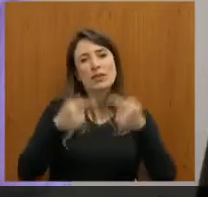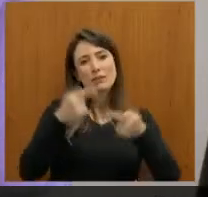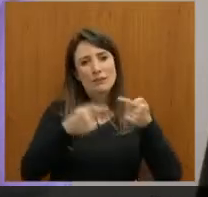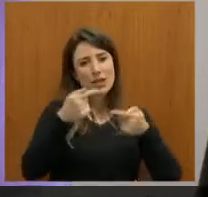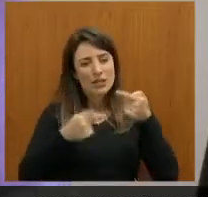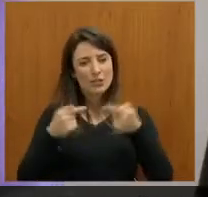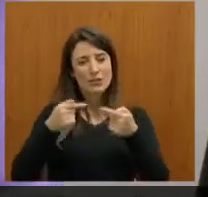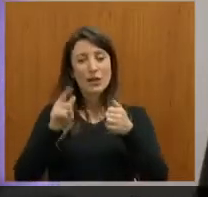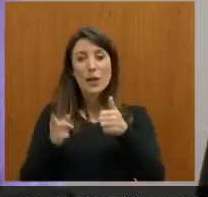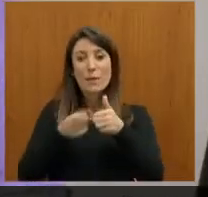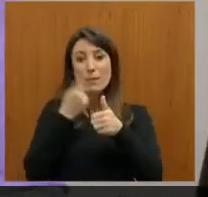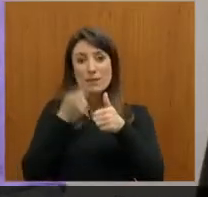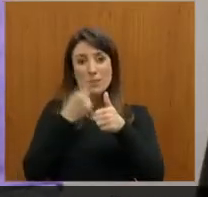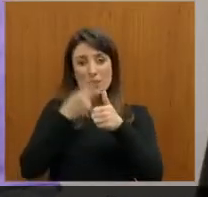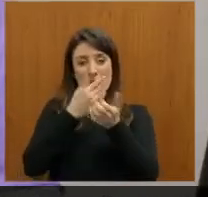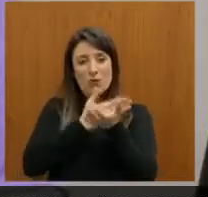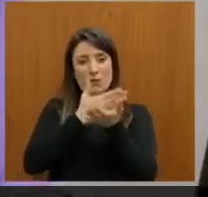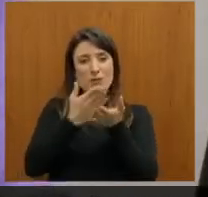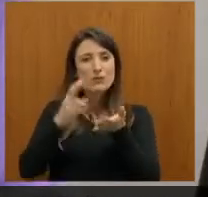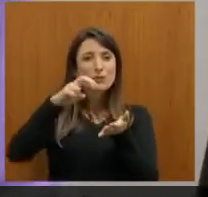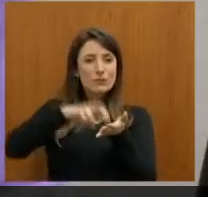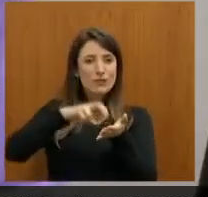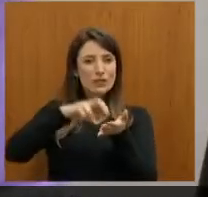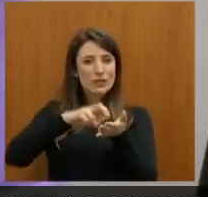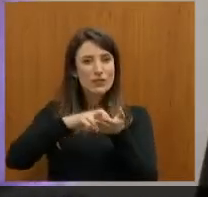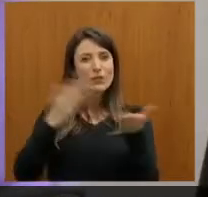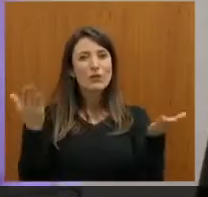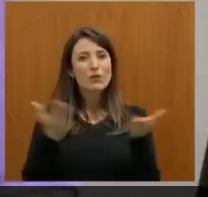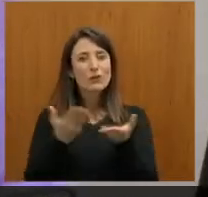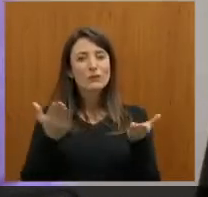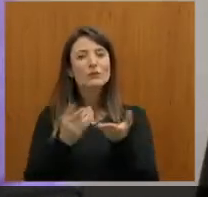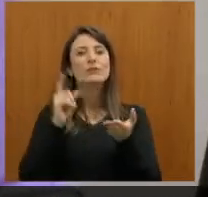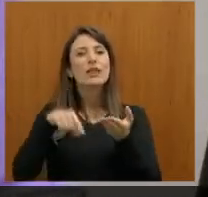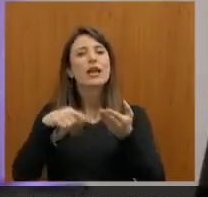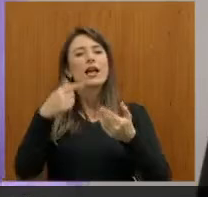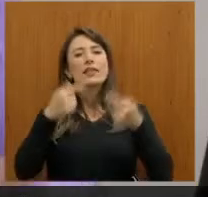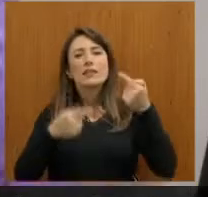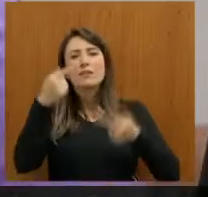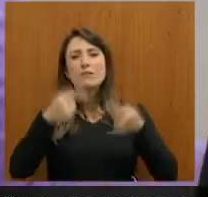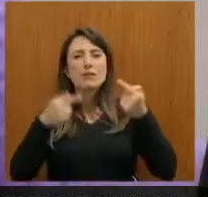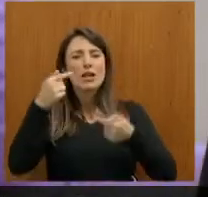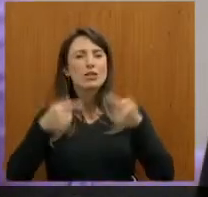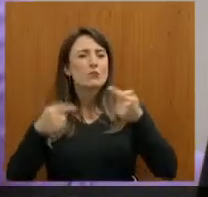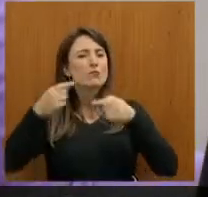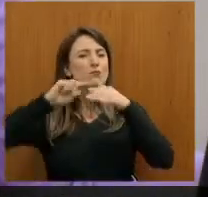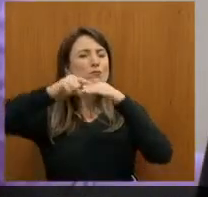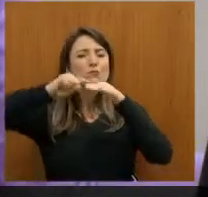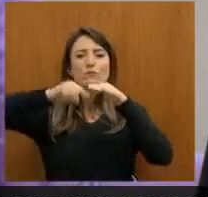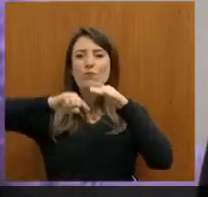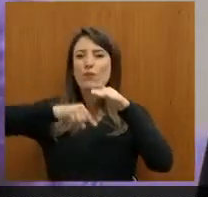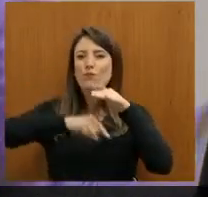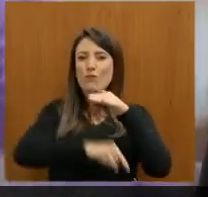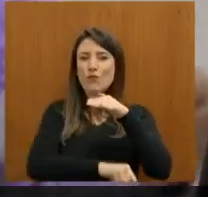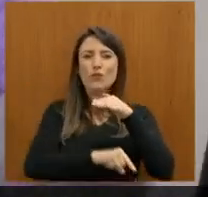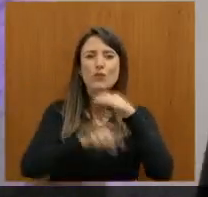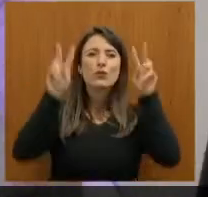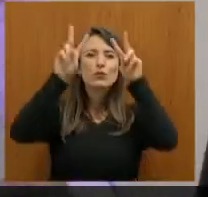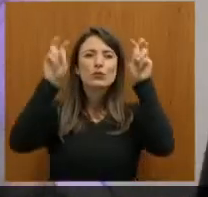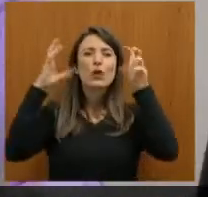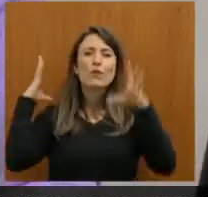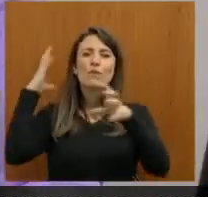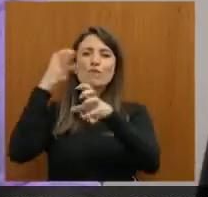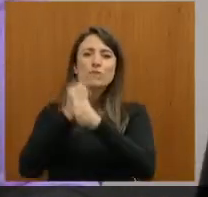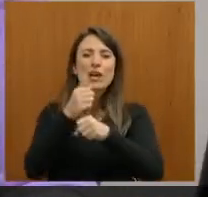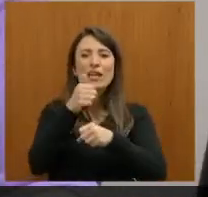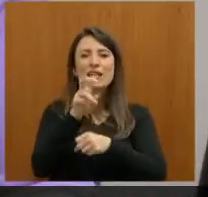primeira etapa que iniciou hoje na parte da manhã com um debate bastante aprofundado sobre os 15 anos da